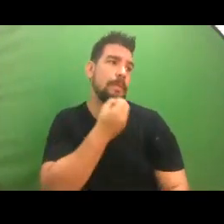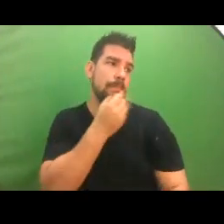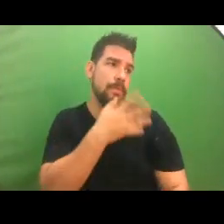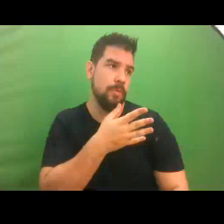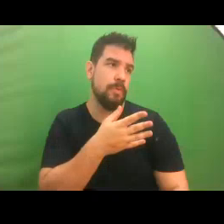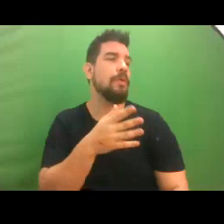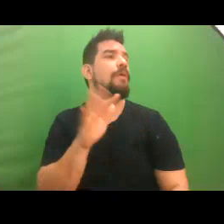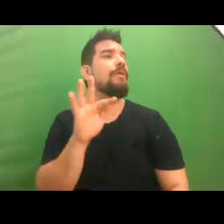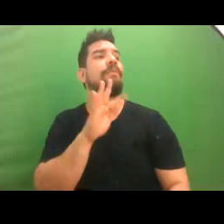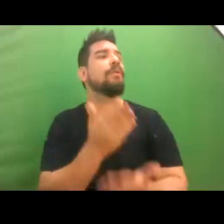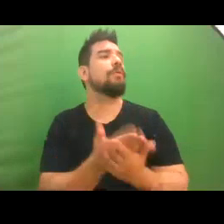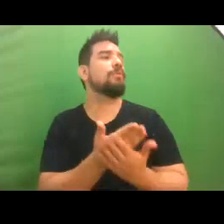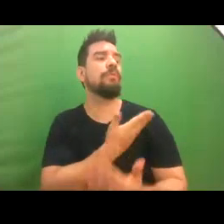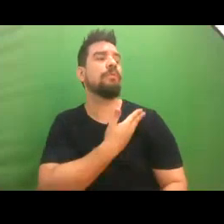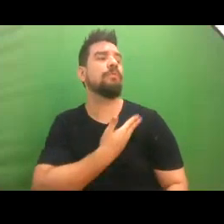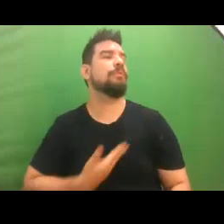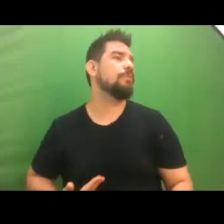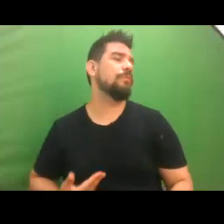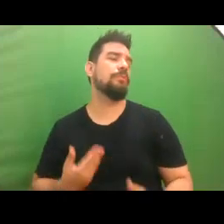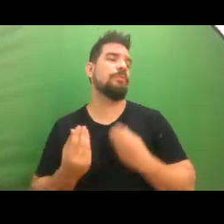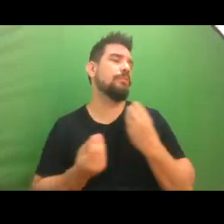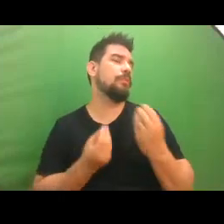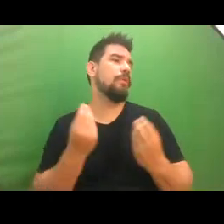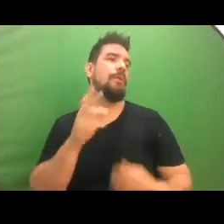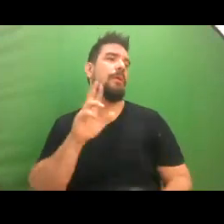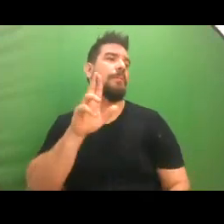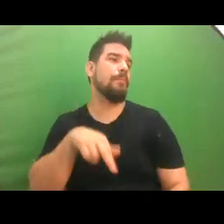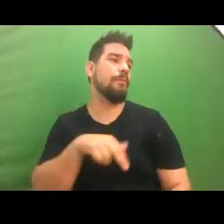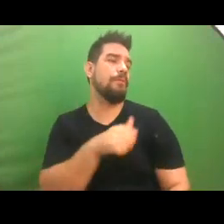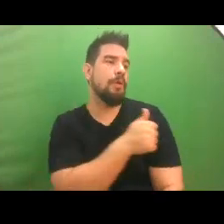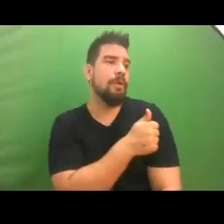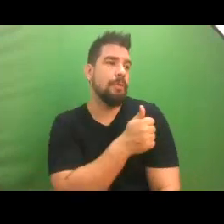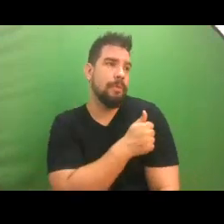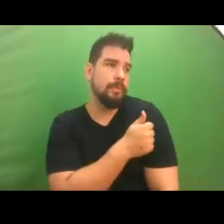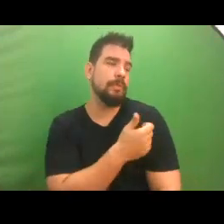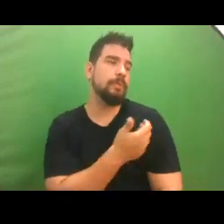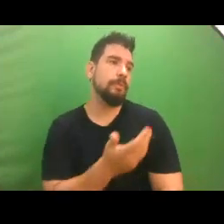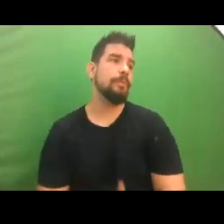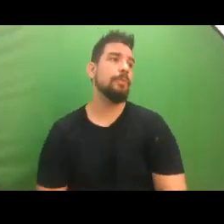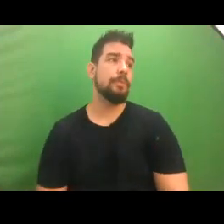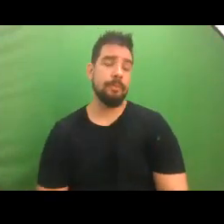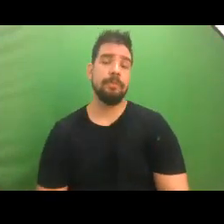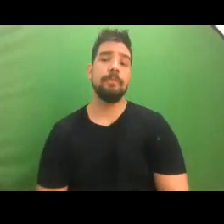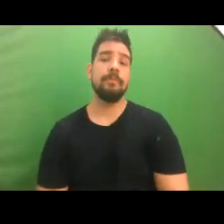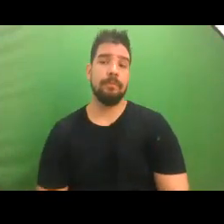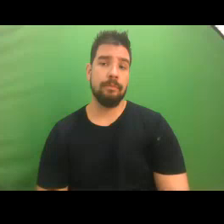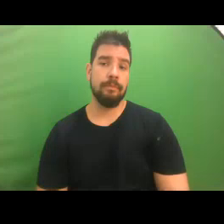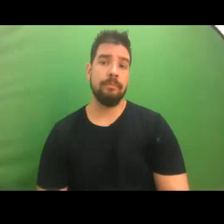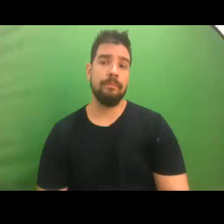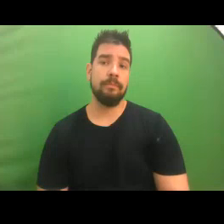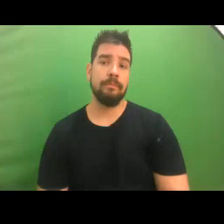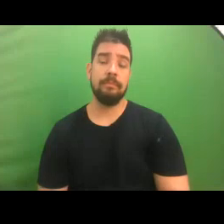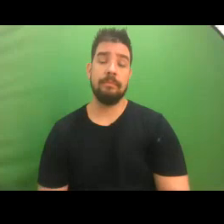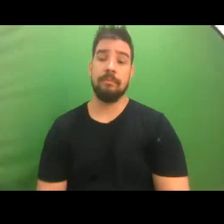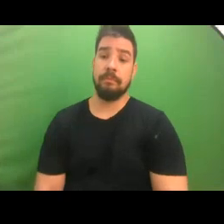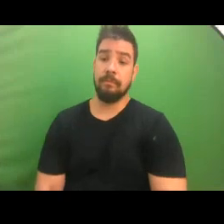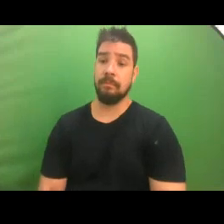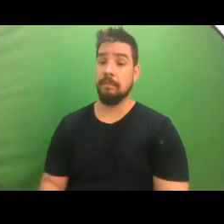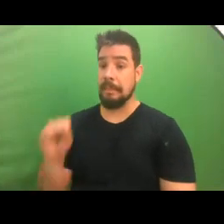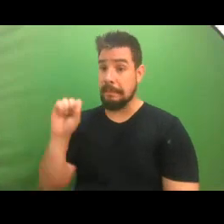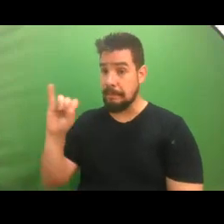do governo, igual a UENG, como que reprova o aluno? Assim, para o aluno falar, reprovou, não passou. Se você não